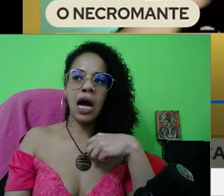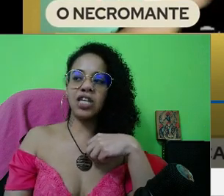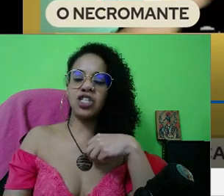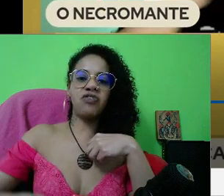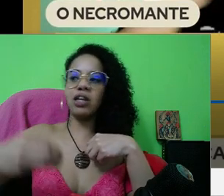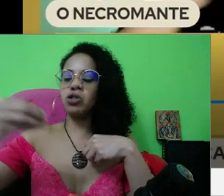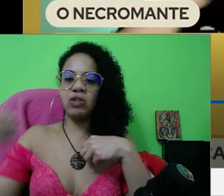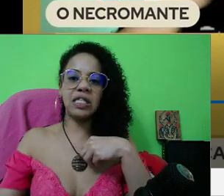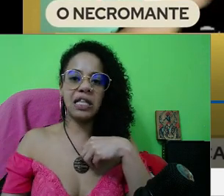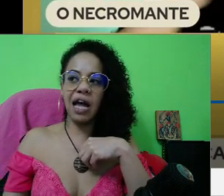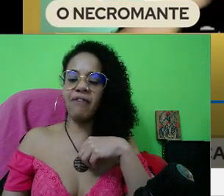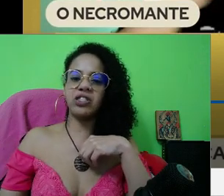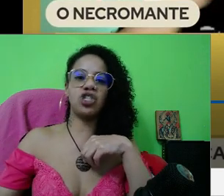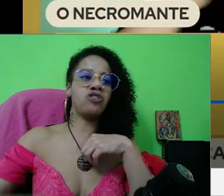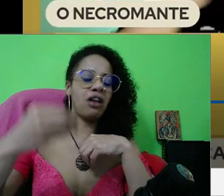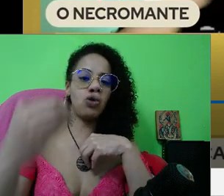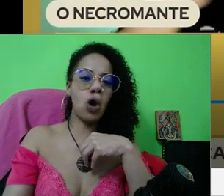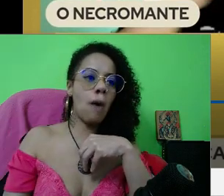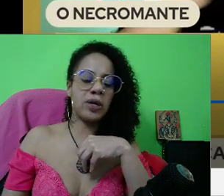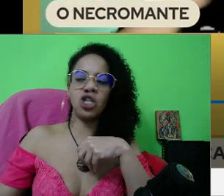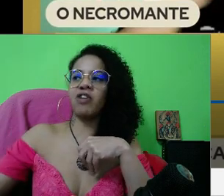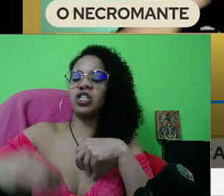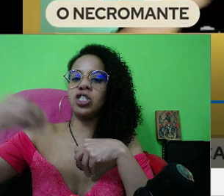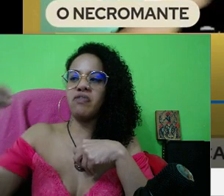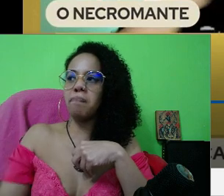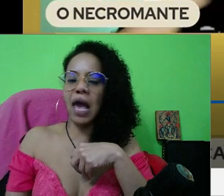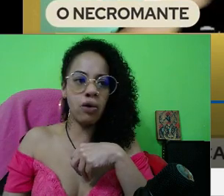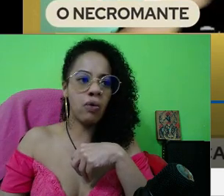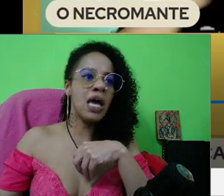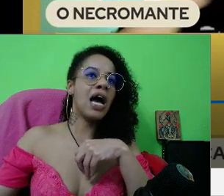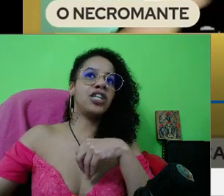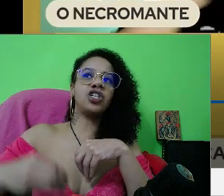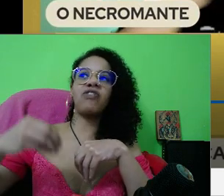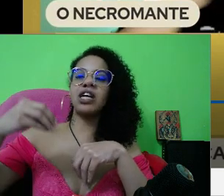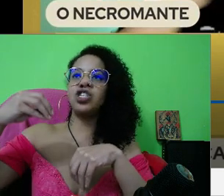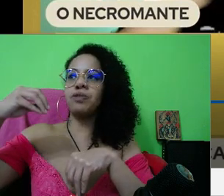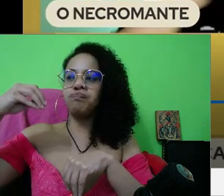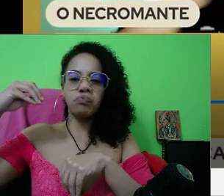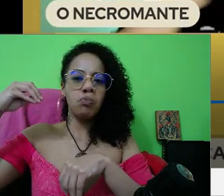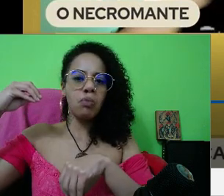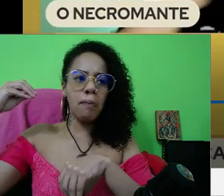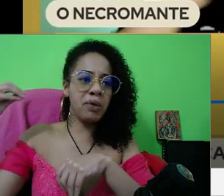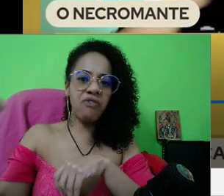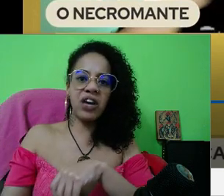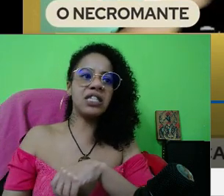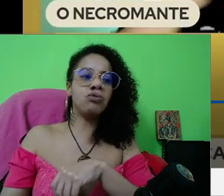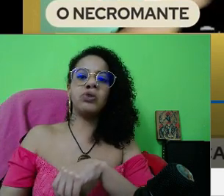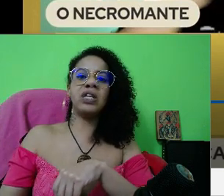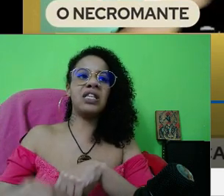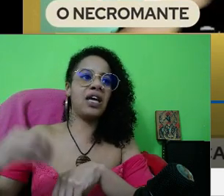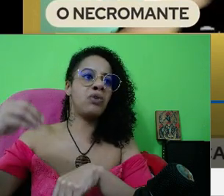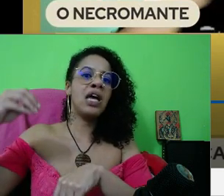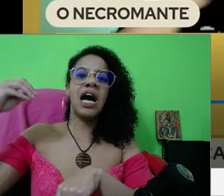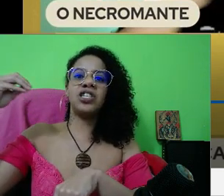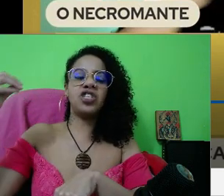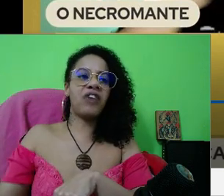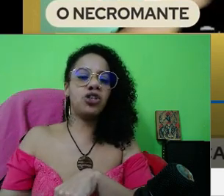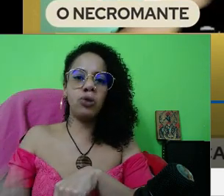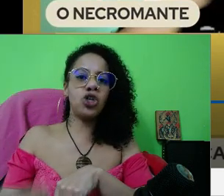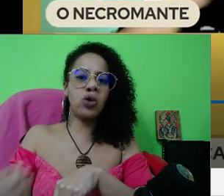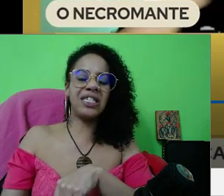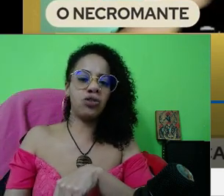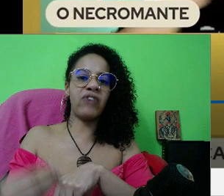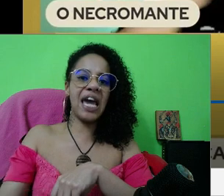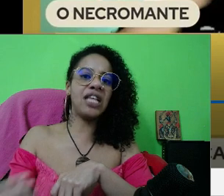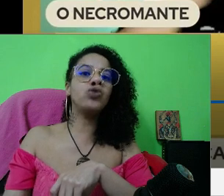a gente fala dos vinte centavos a gente fala do golpe a gente fala de Steve banner a gente fala de Primaveras no mundo inteiro a gente